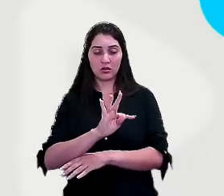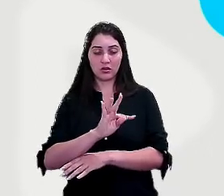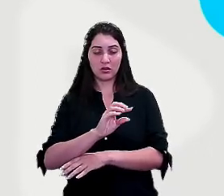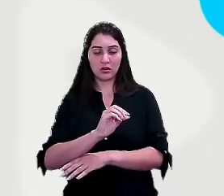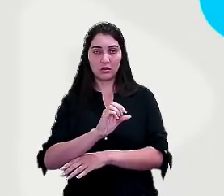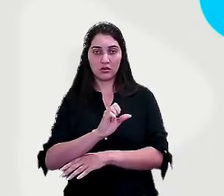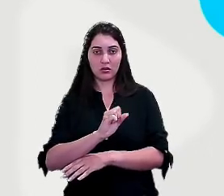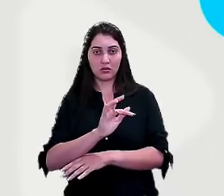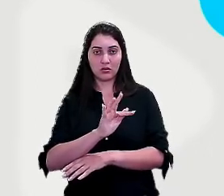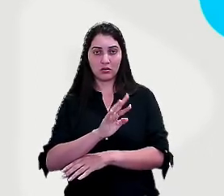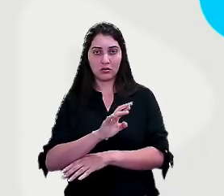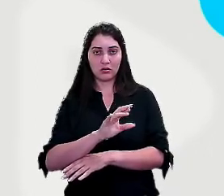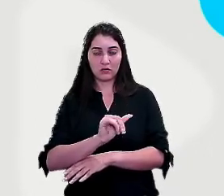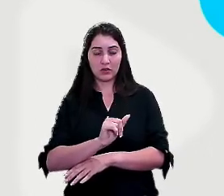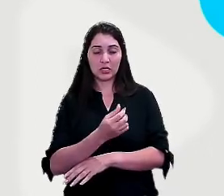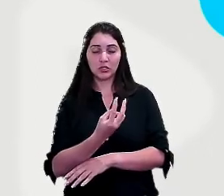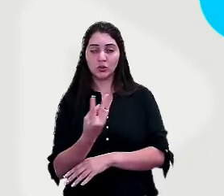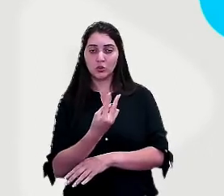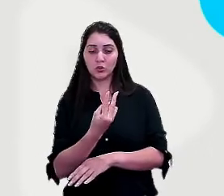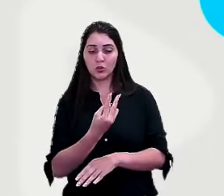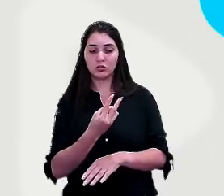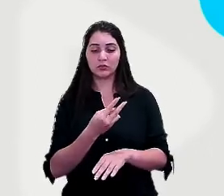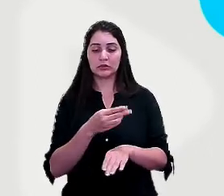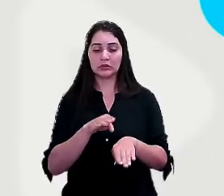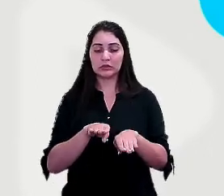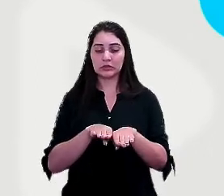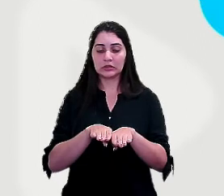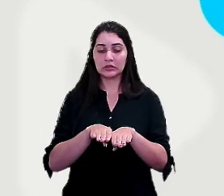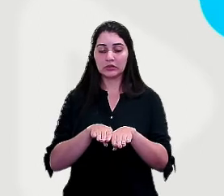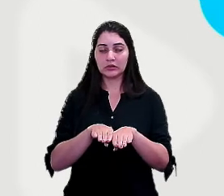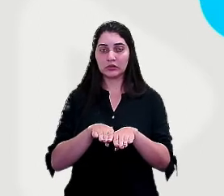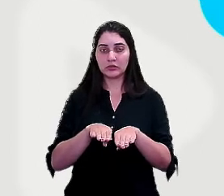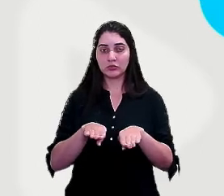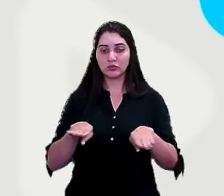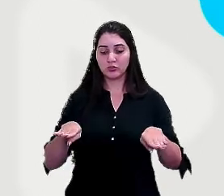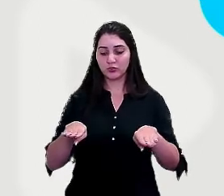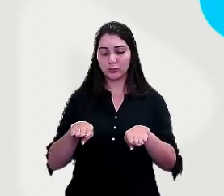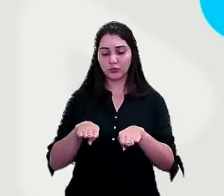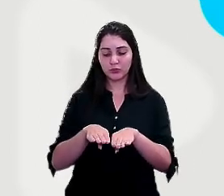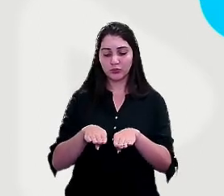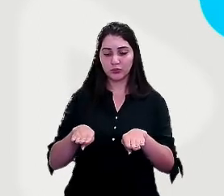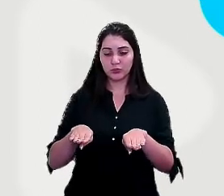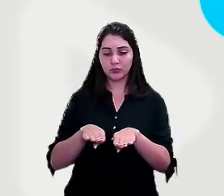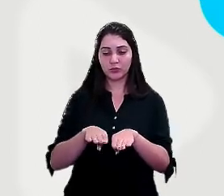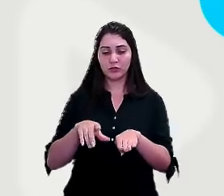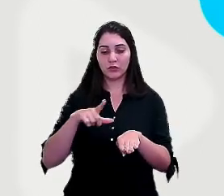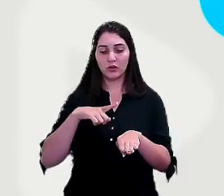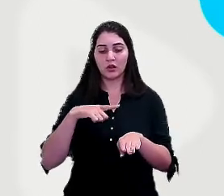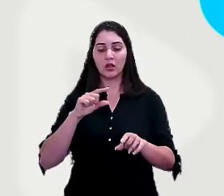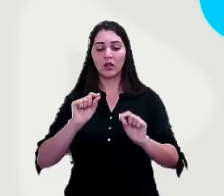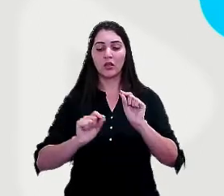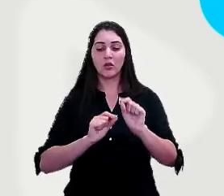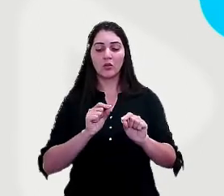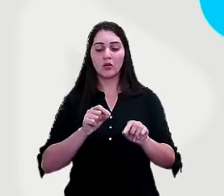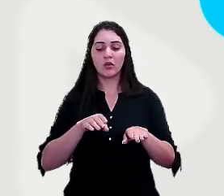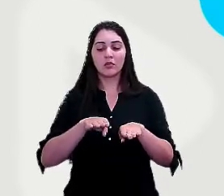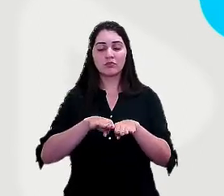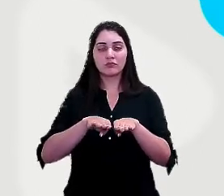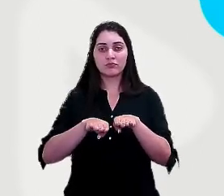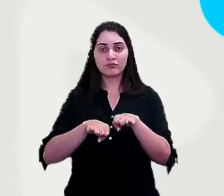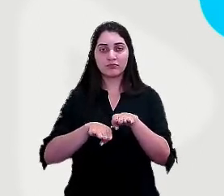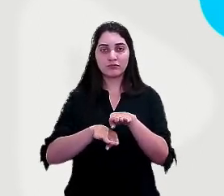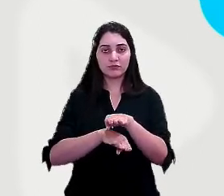tectônicas, elas indo no sentido convergente, uma em direção à outra, e está havendo a subducção, né? A placa